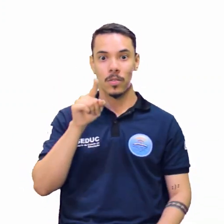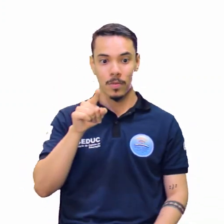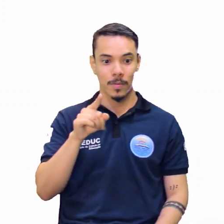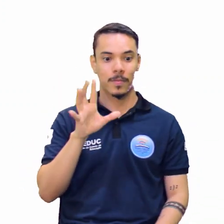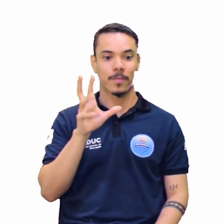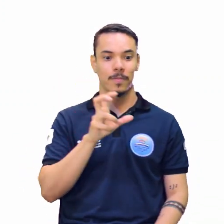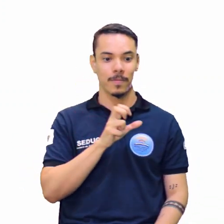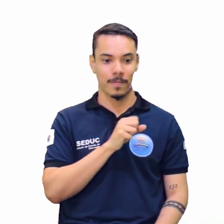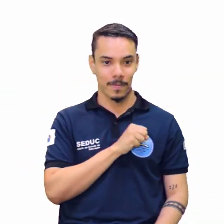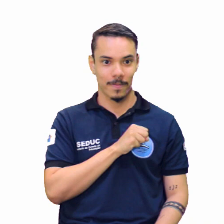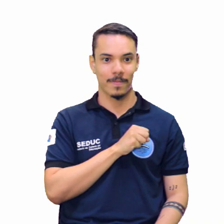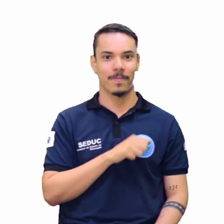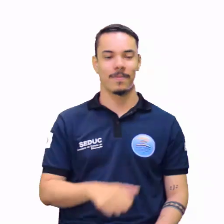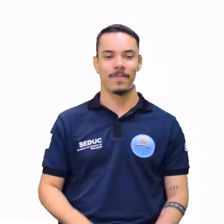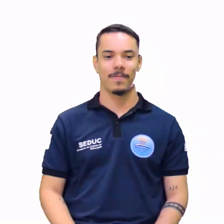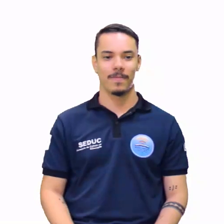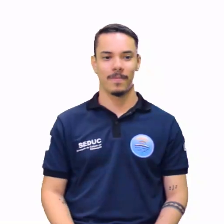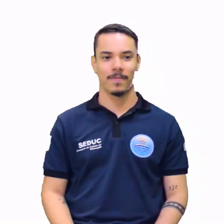amadinho